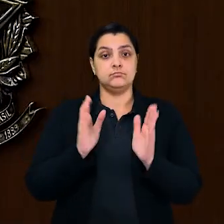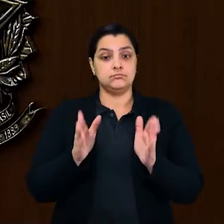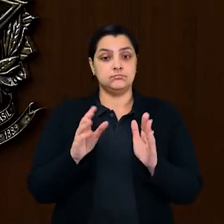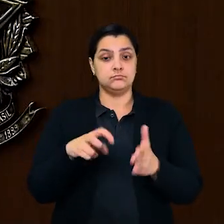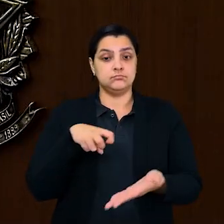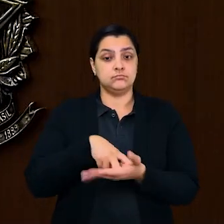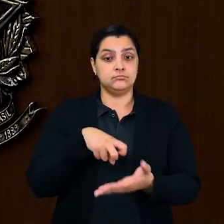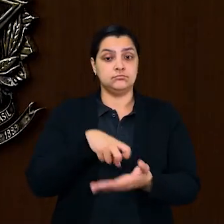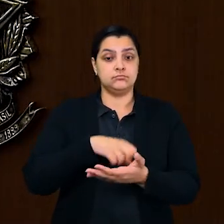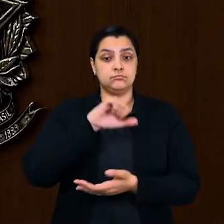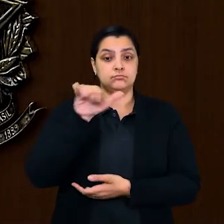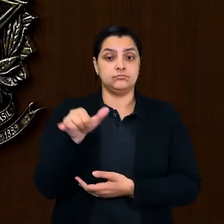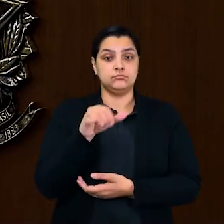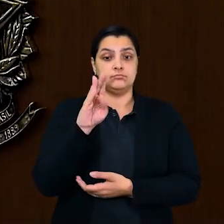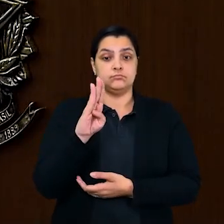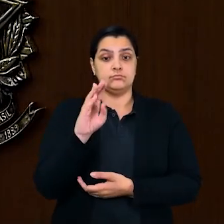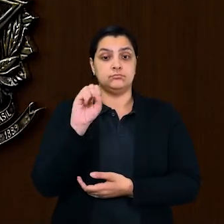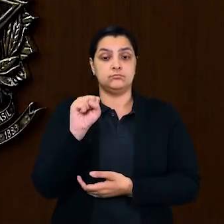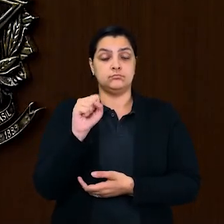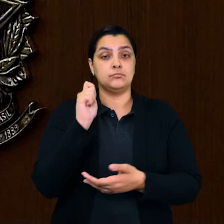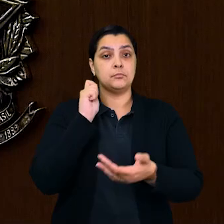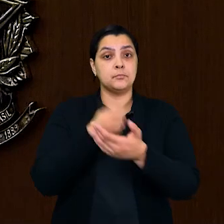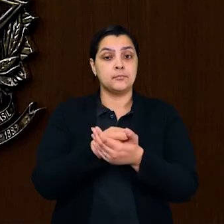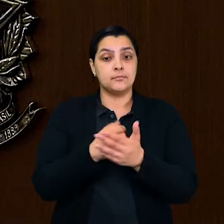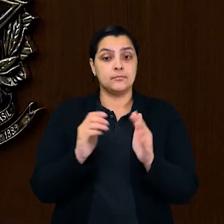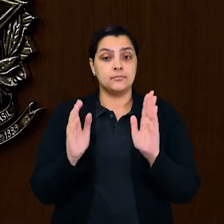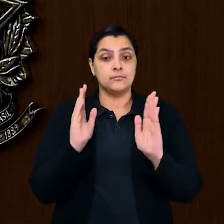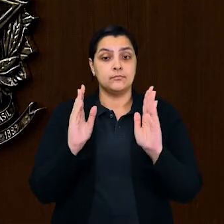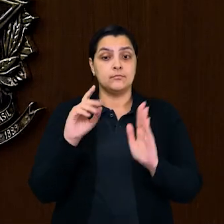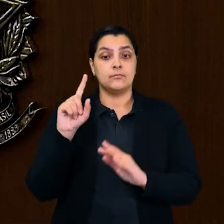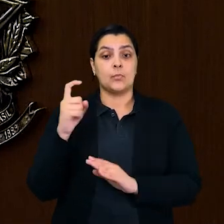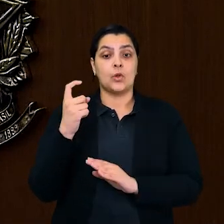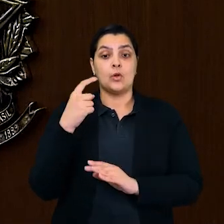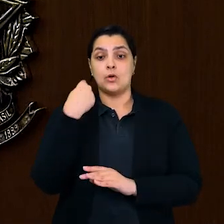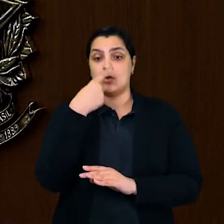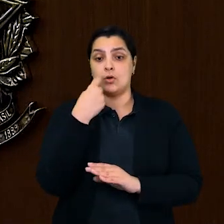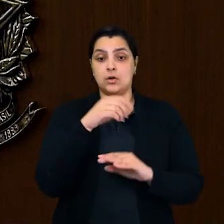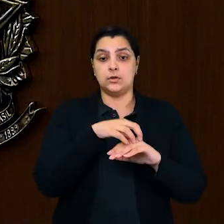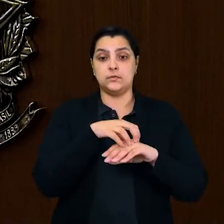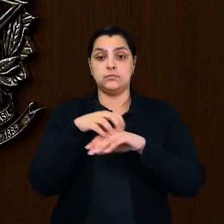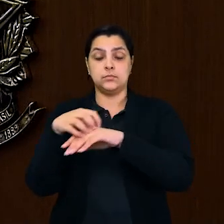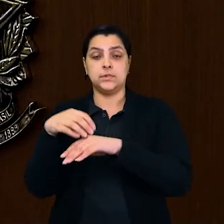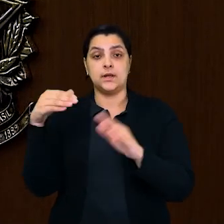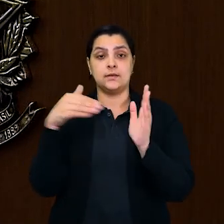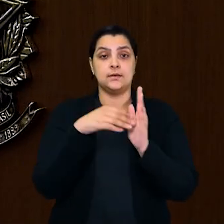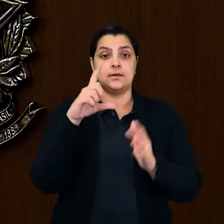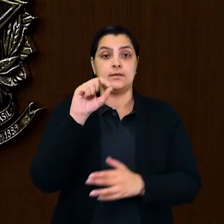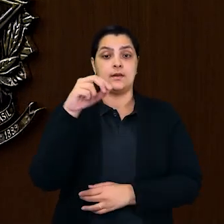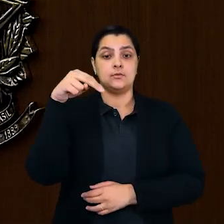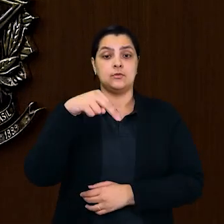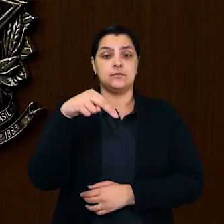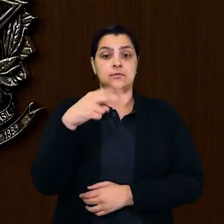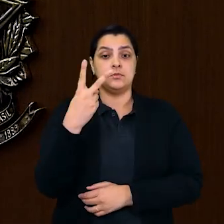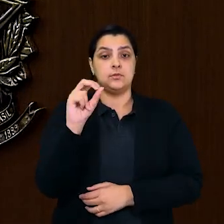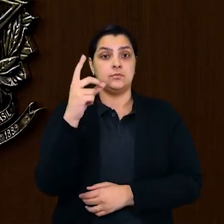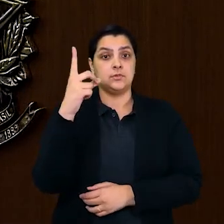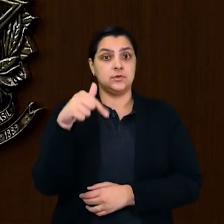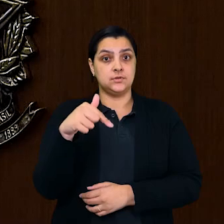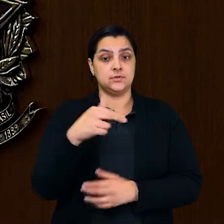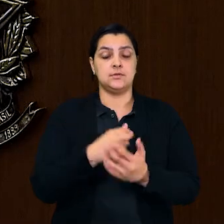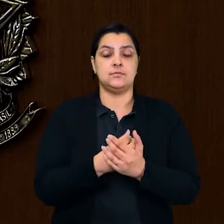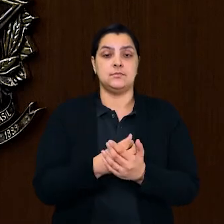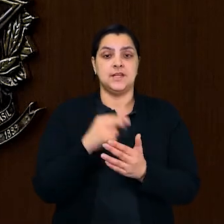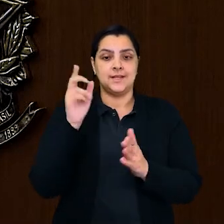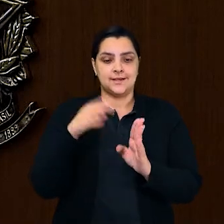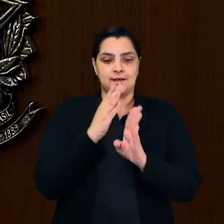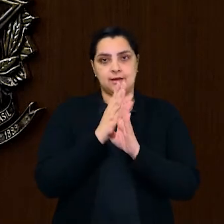a condenação da JBS foi limitada ao pagamento de horas de deslocamento até 10 de novembro de 2017,